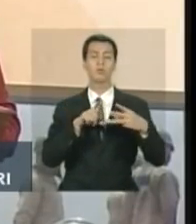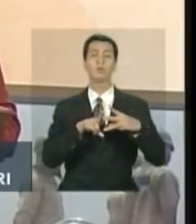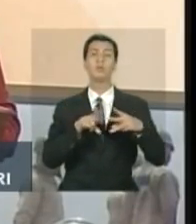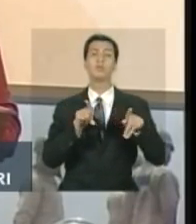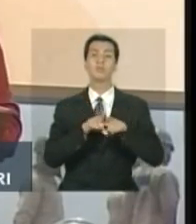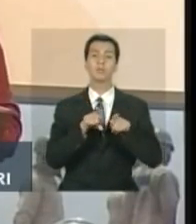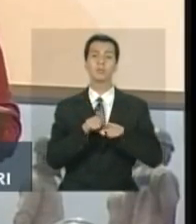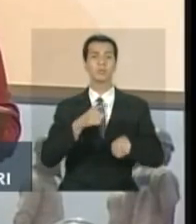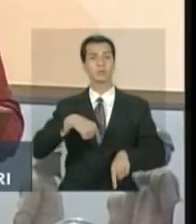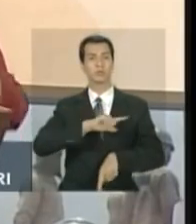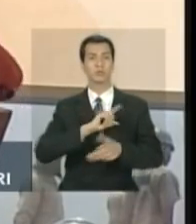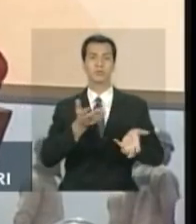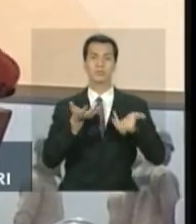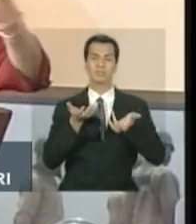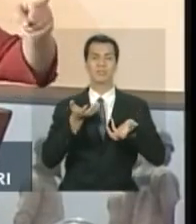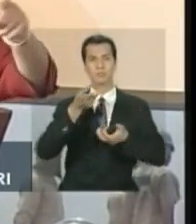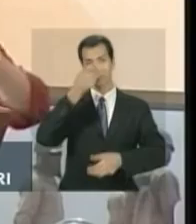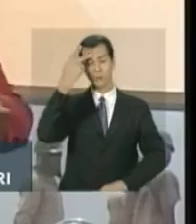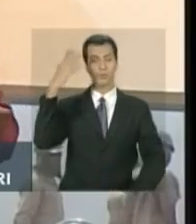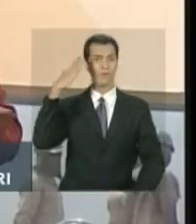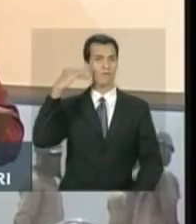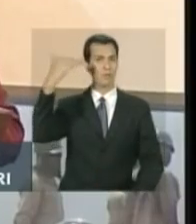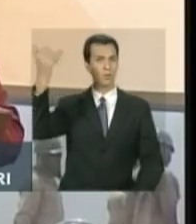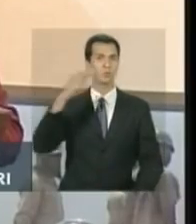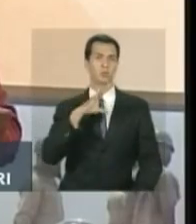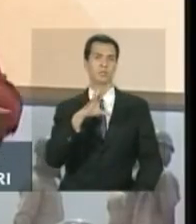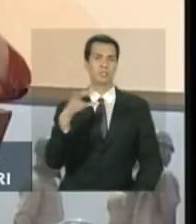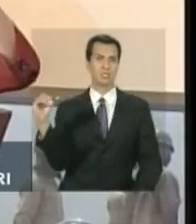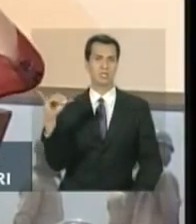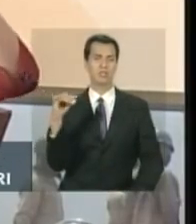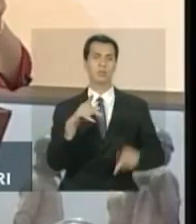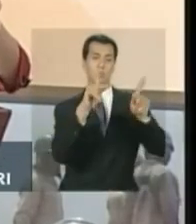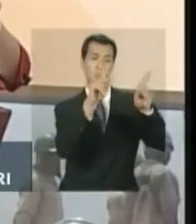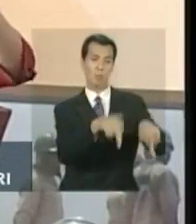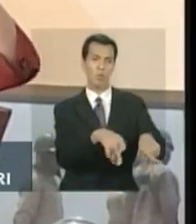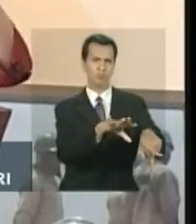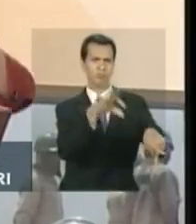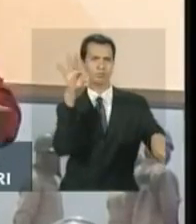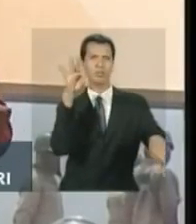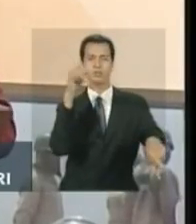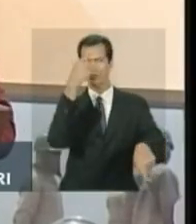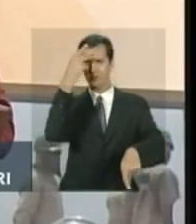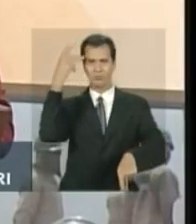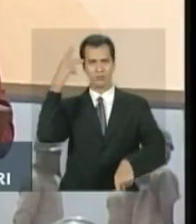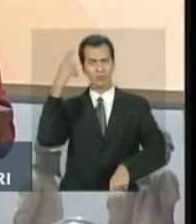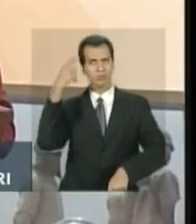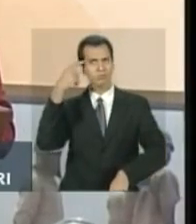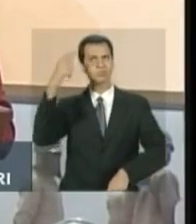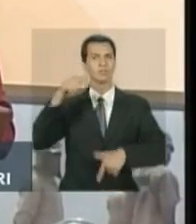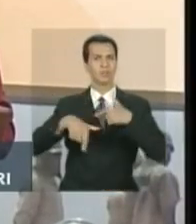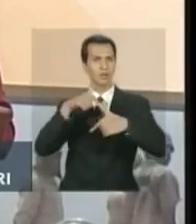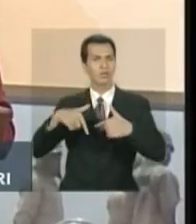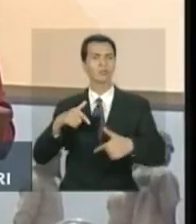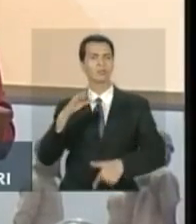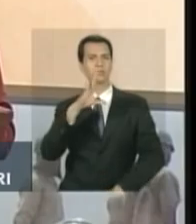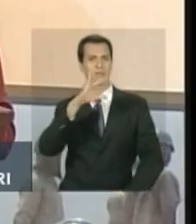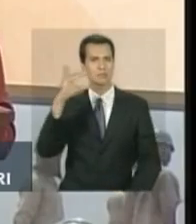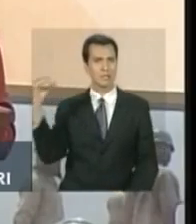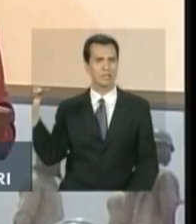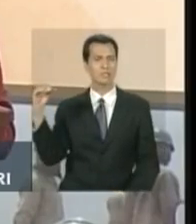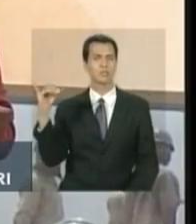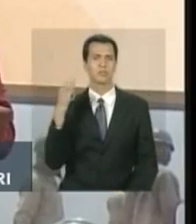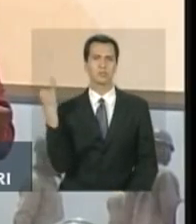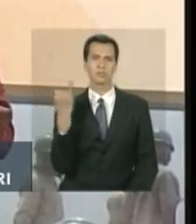queremos cientistas saídos do nosso povo, que é capaz, que é criativo. Queremos